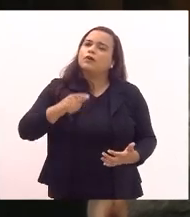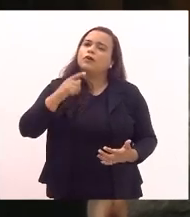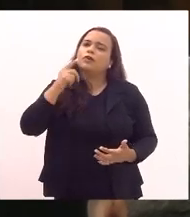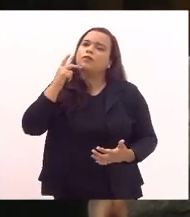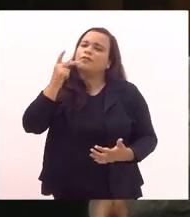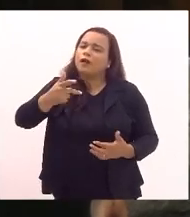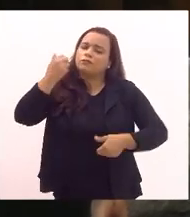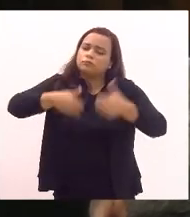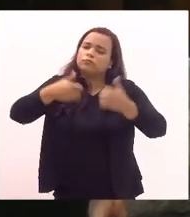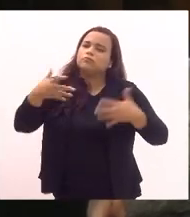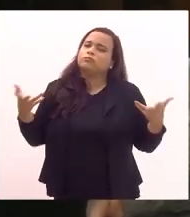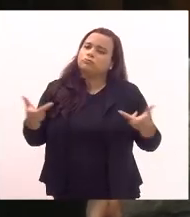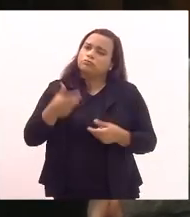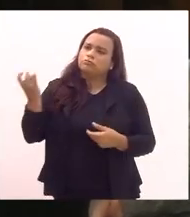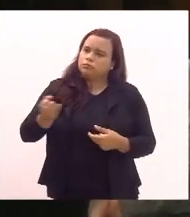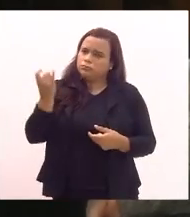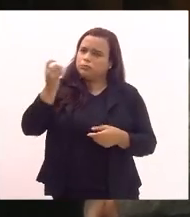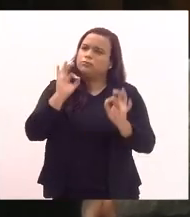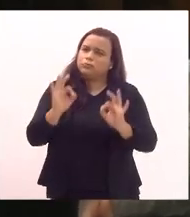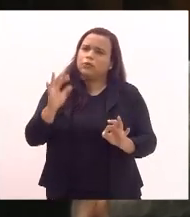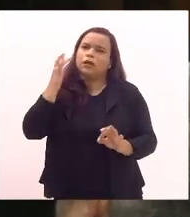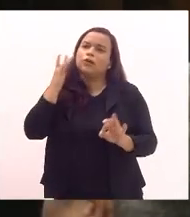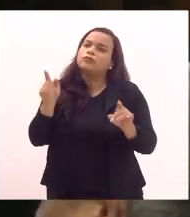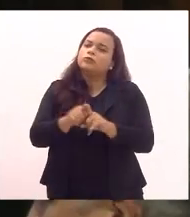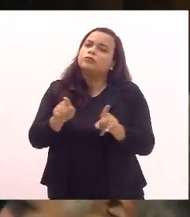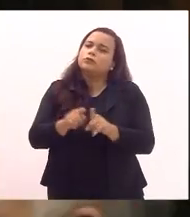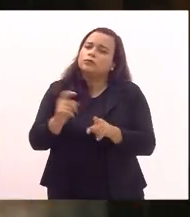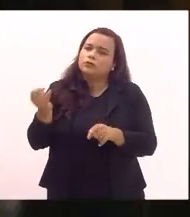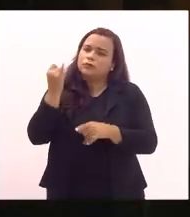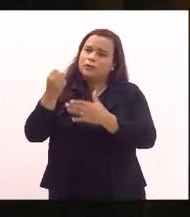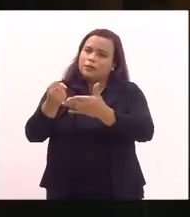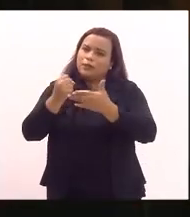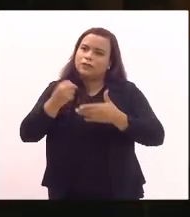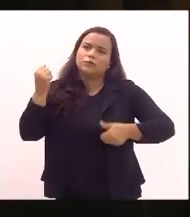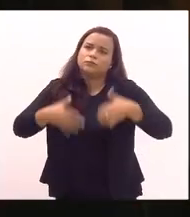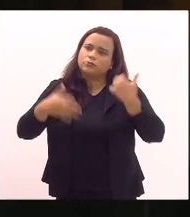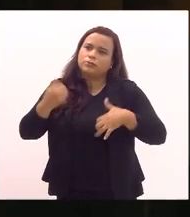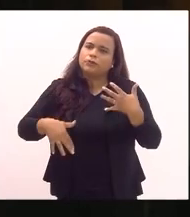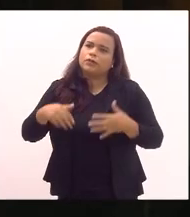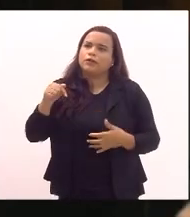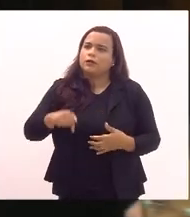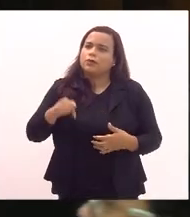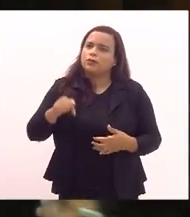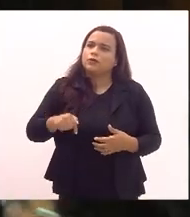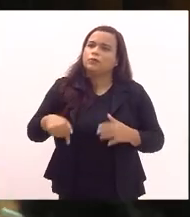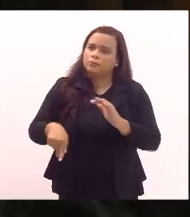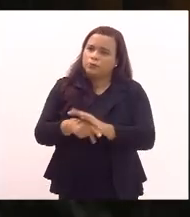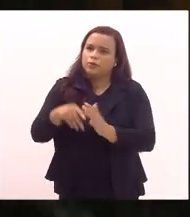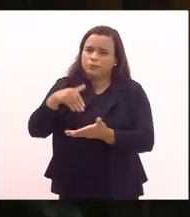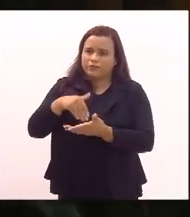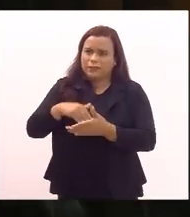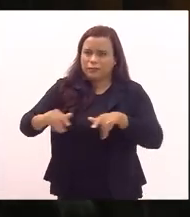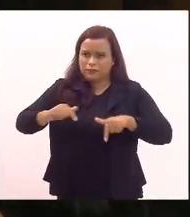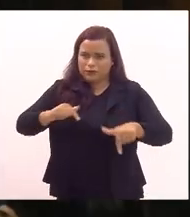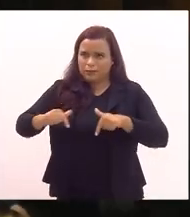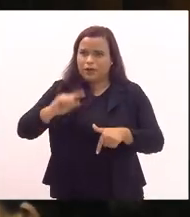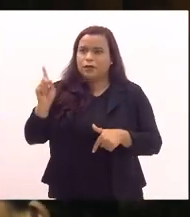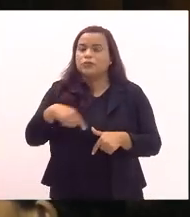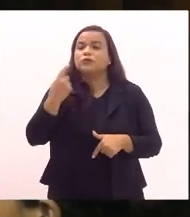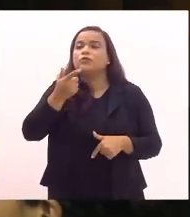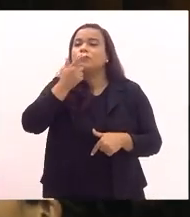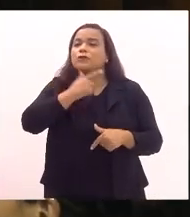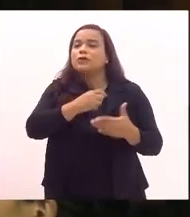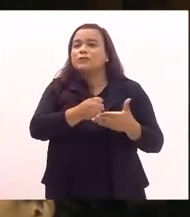e eu acho que é de suma importância trazer esse assunto sempre aqui para os p o mal para que a gente possa